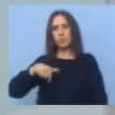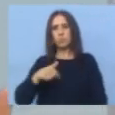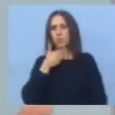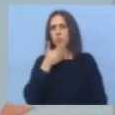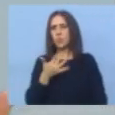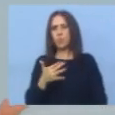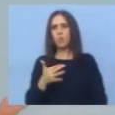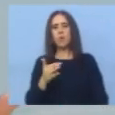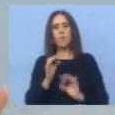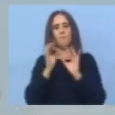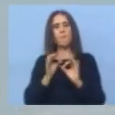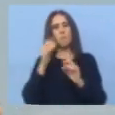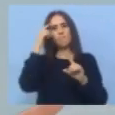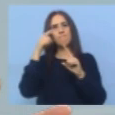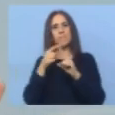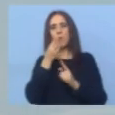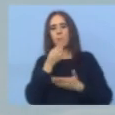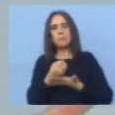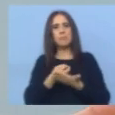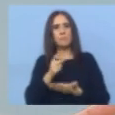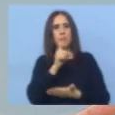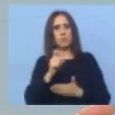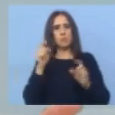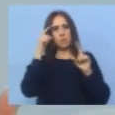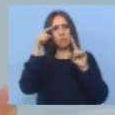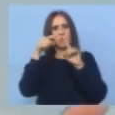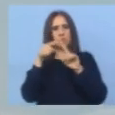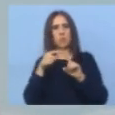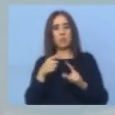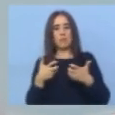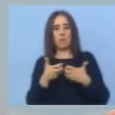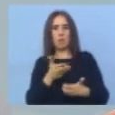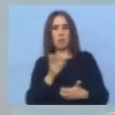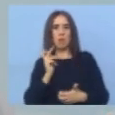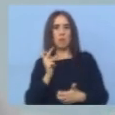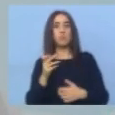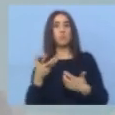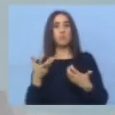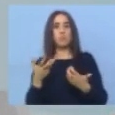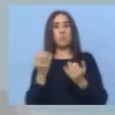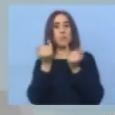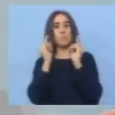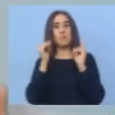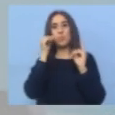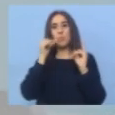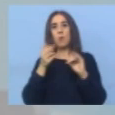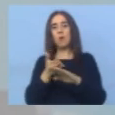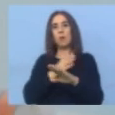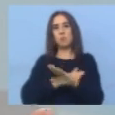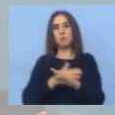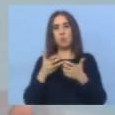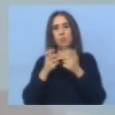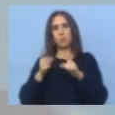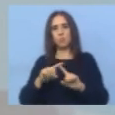grande de oração e de jejum pela paz. Durante os anos da guerra, desde a guerra começou antes da independência do Sudão, em